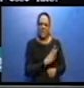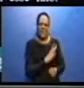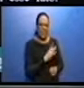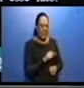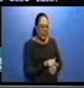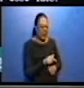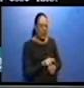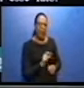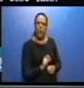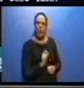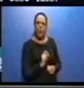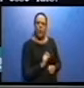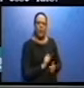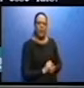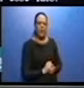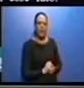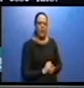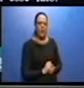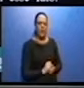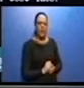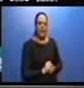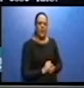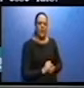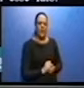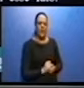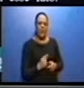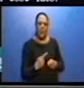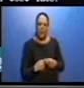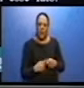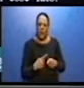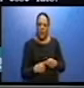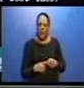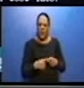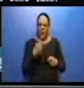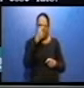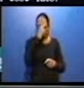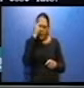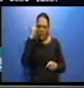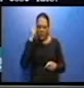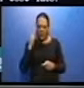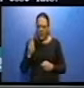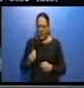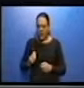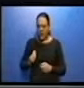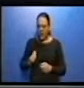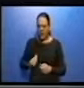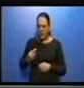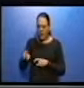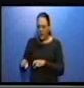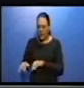na cidade, né, como resultado, como produto, né, desse fenômeno?